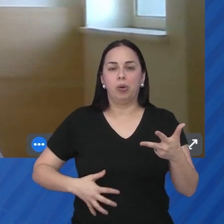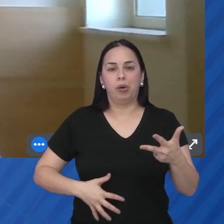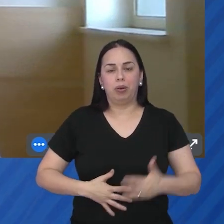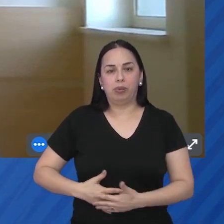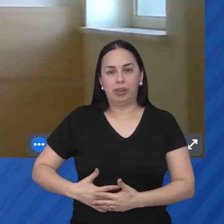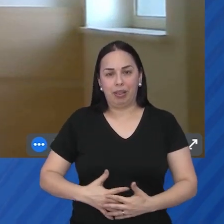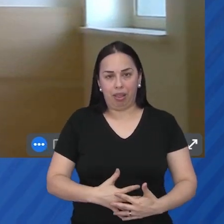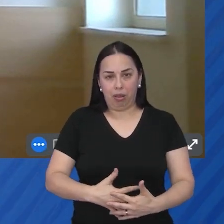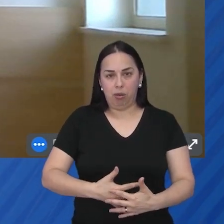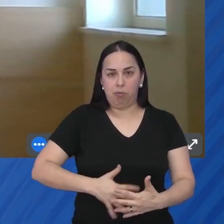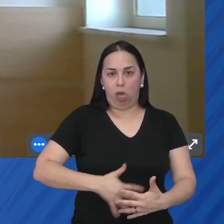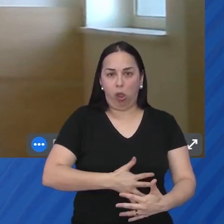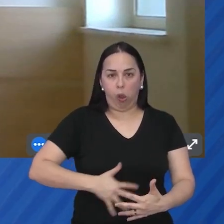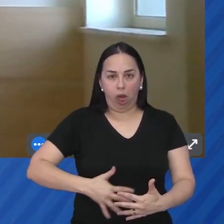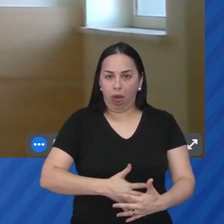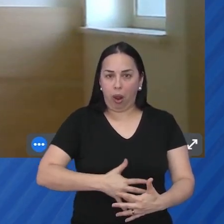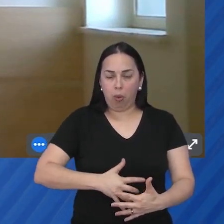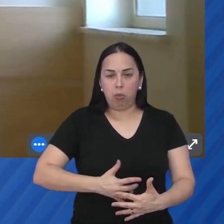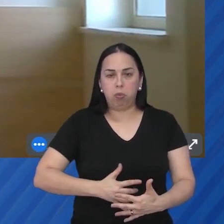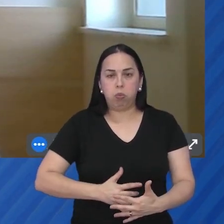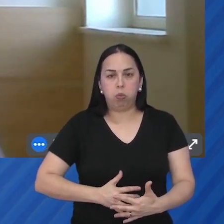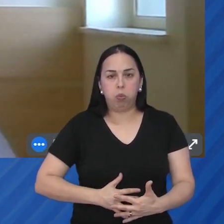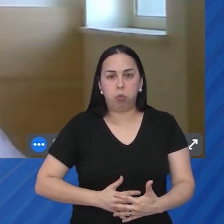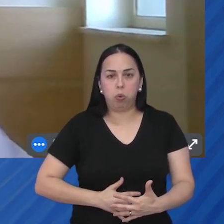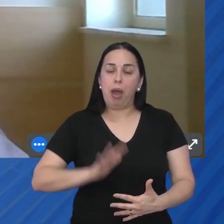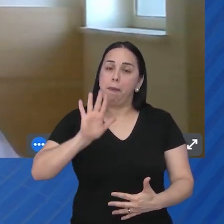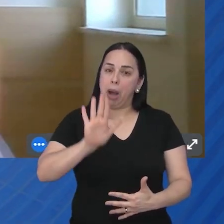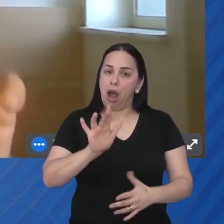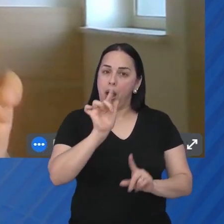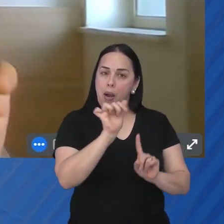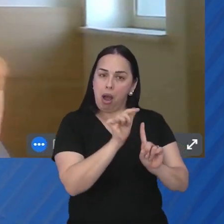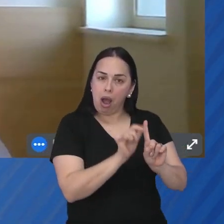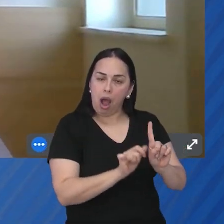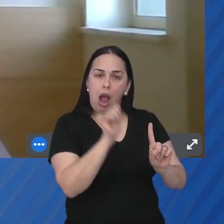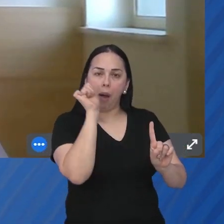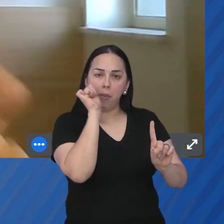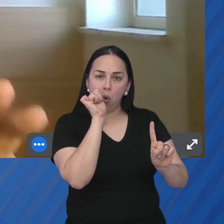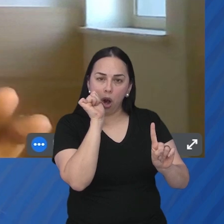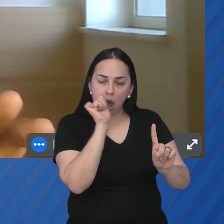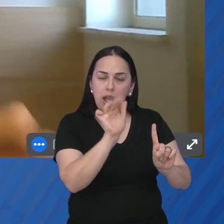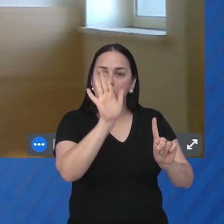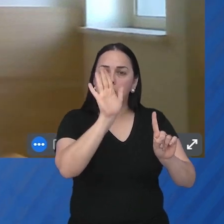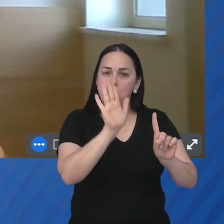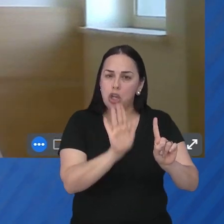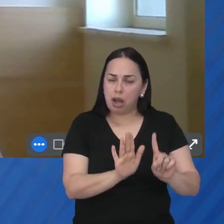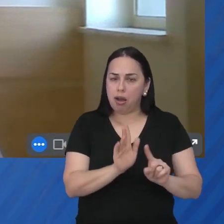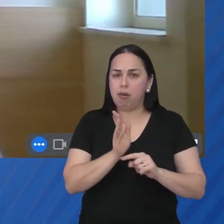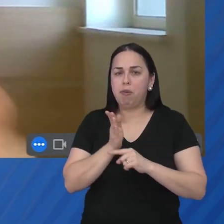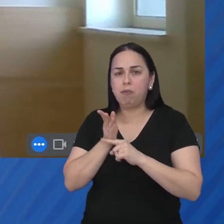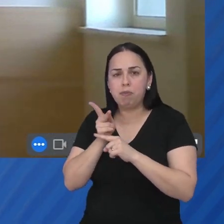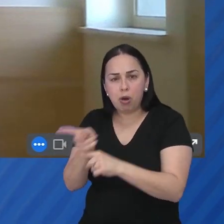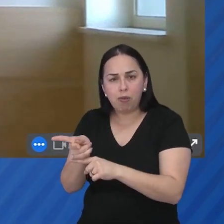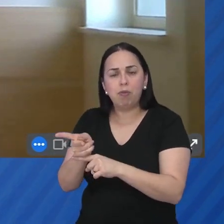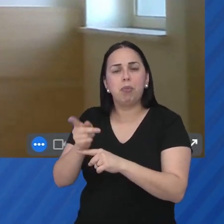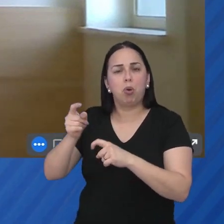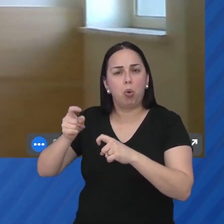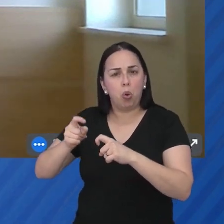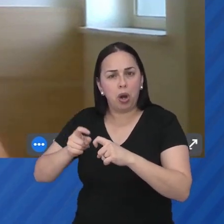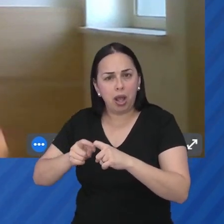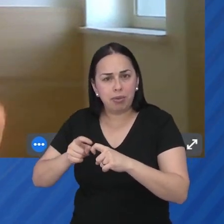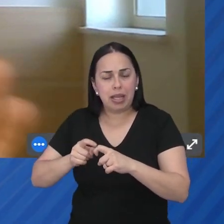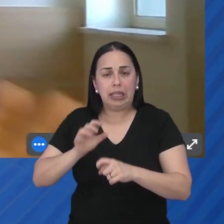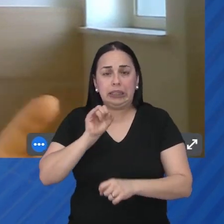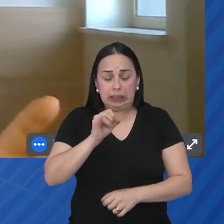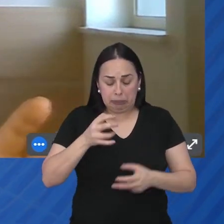é diminuição da movimentação do bebê. Então, para uma mulher que está acompanhando o seu pré-natal, que está